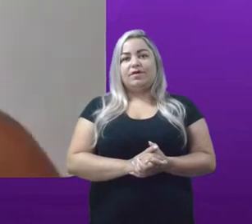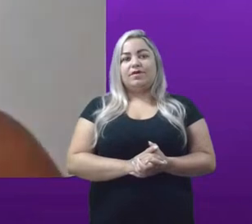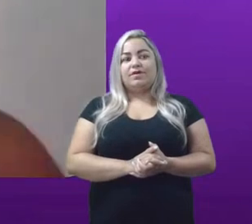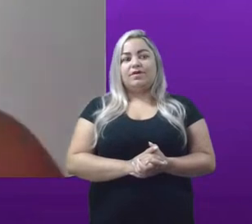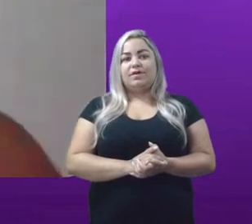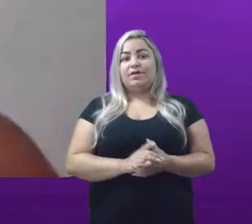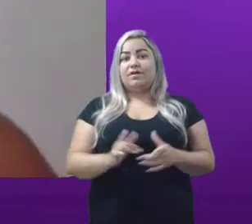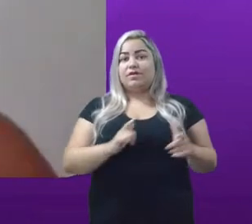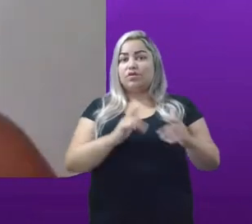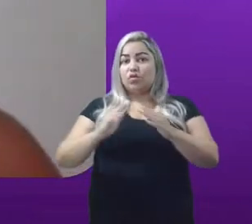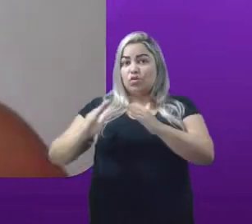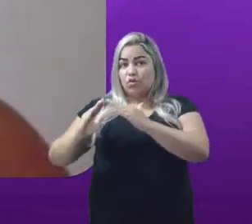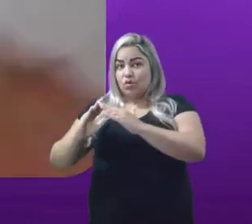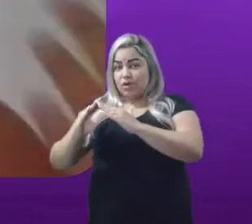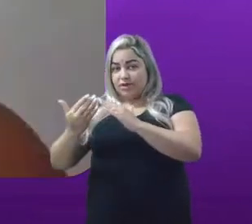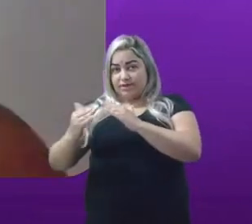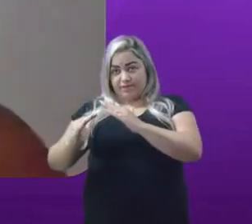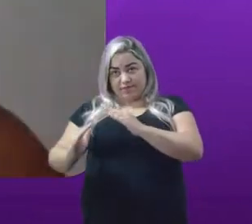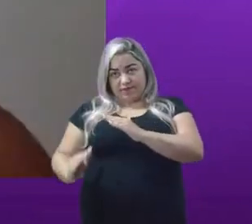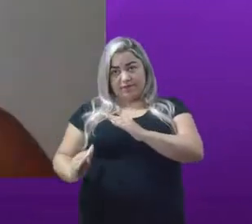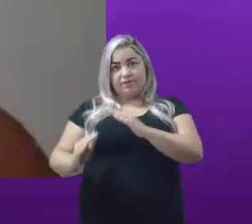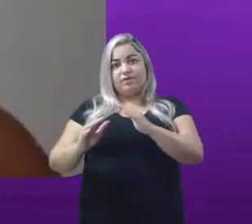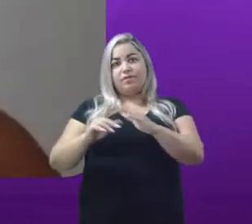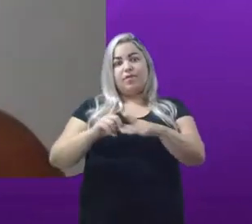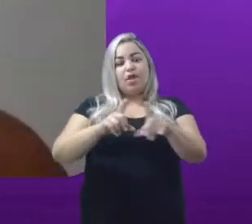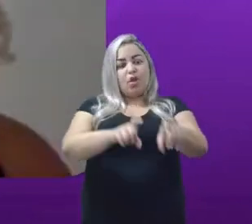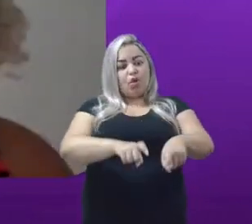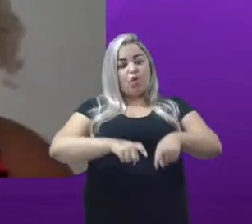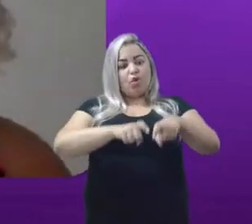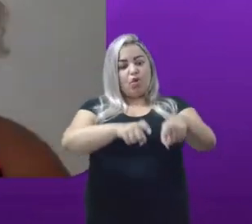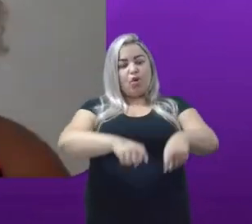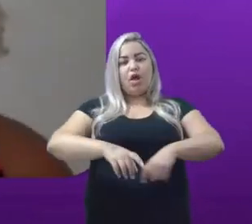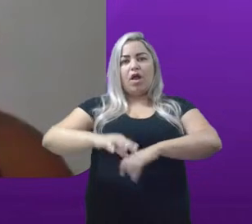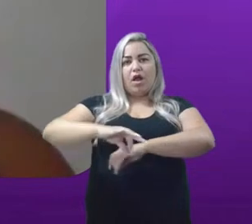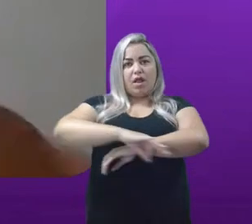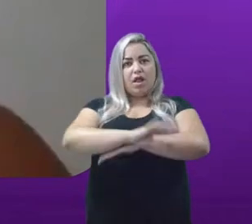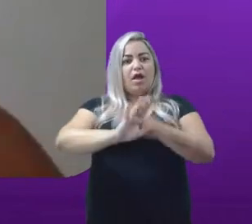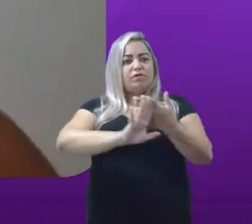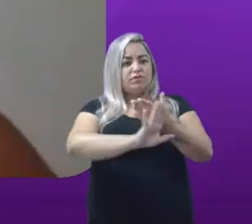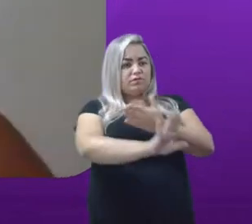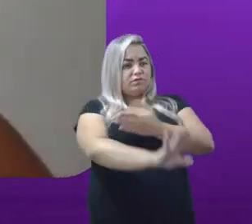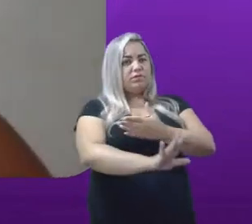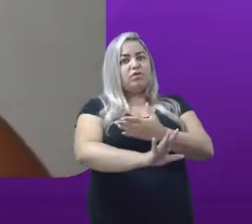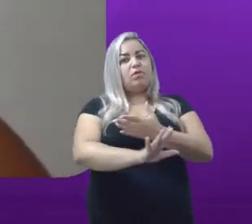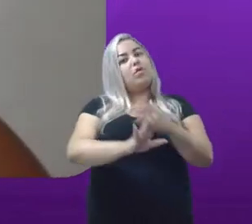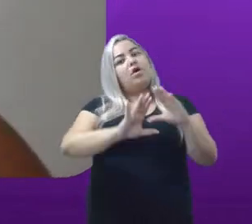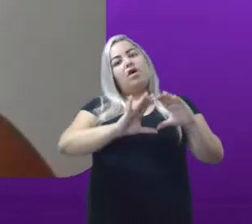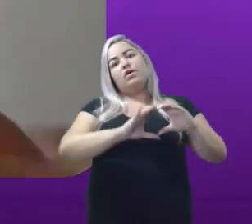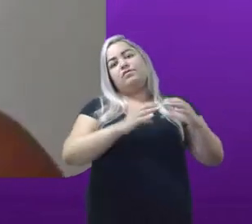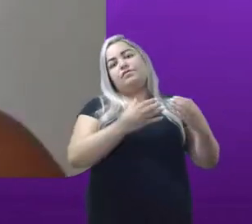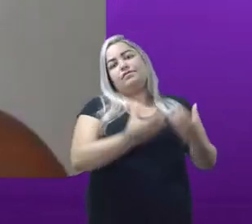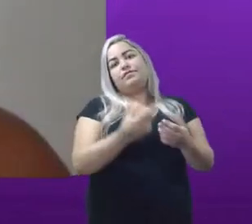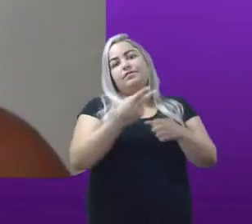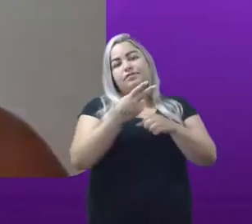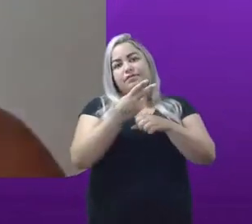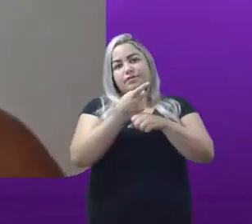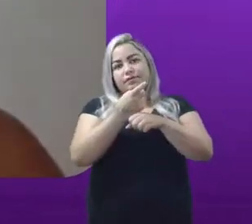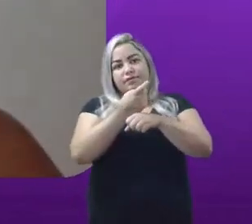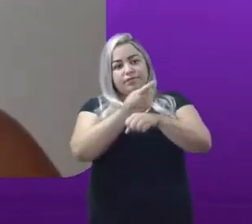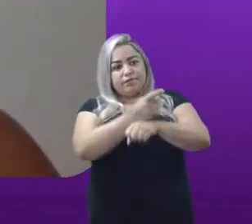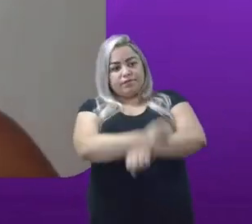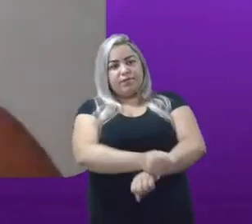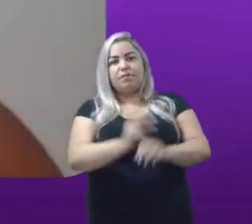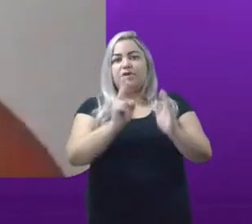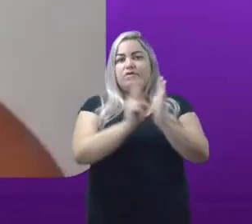Em áreas periféricas, em áreas rurais e em áreas isoladas, como algumas comunidades quilombolas e algumas